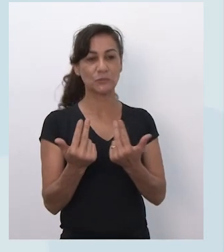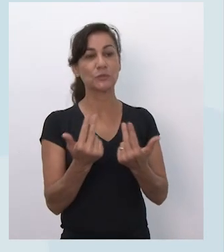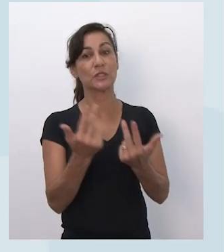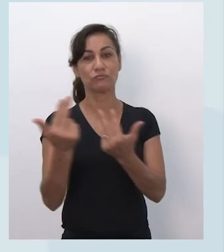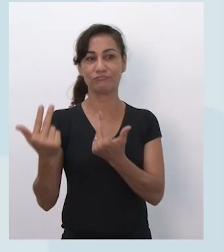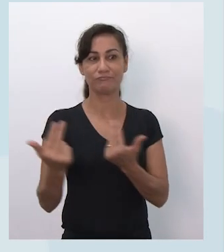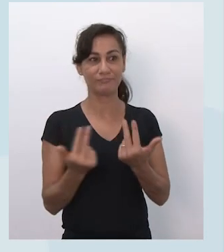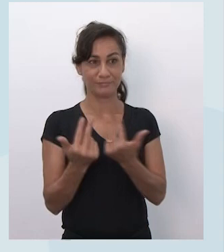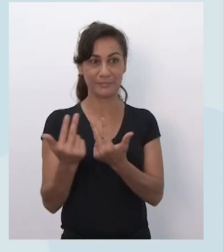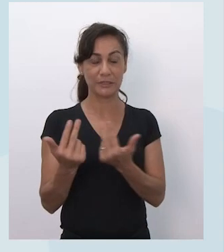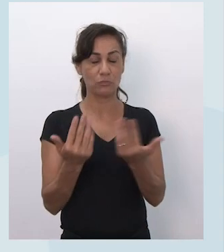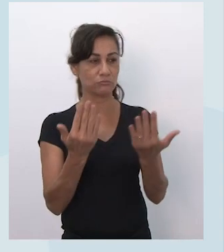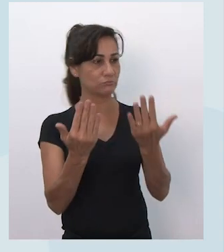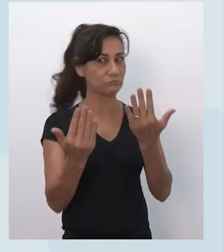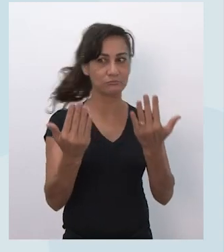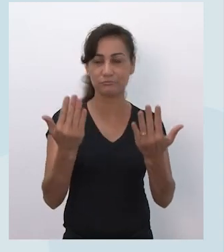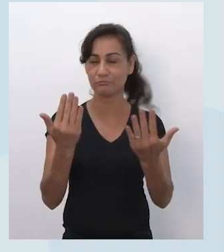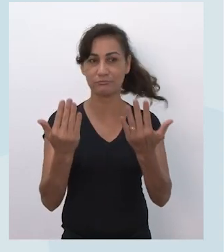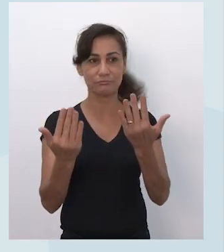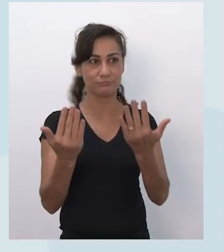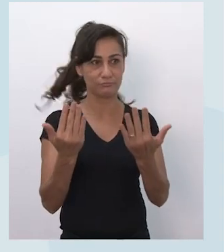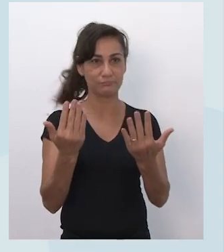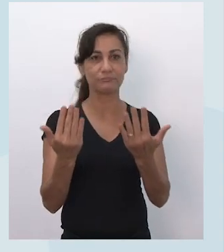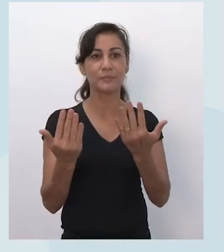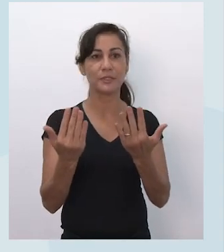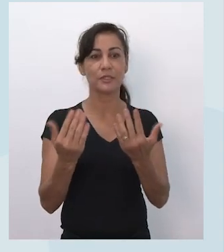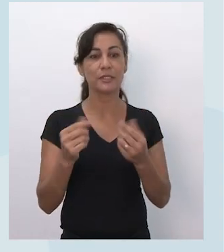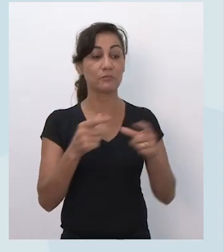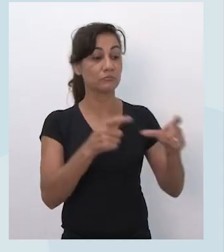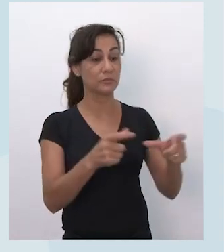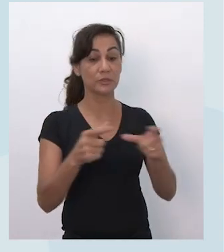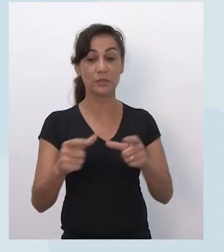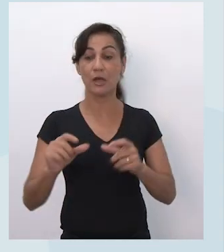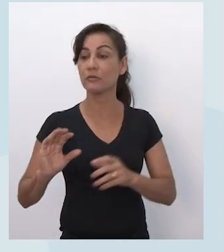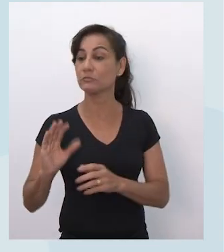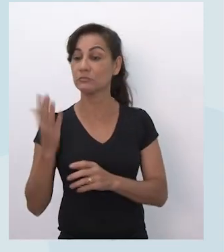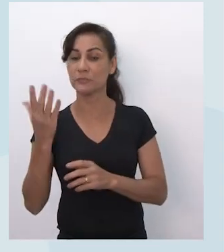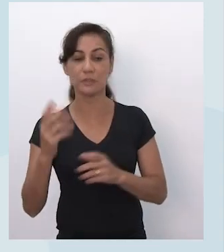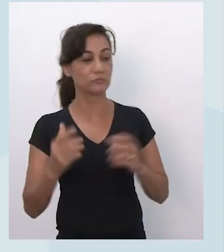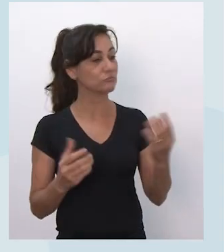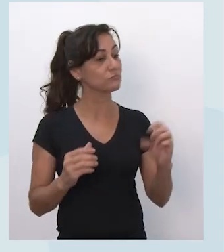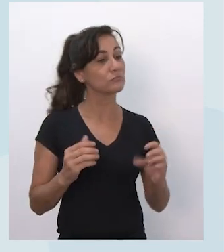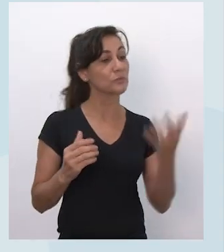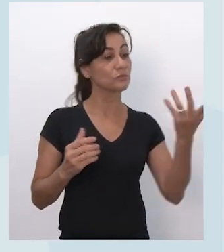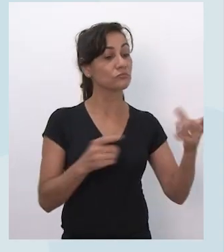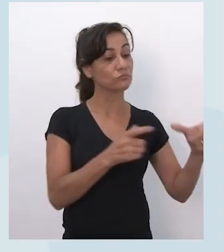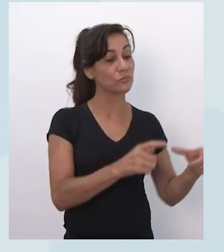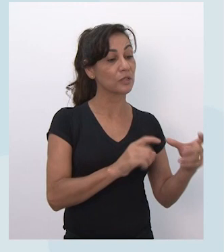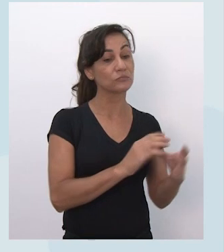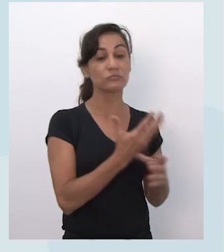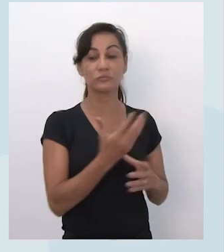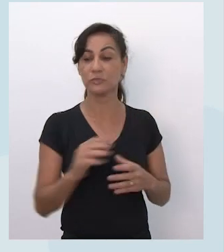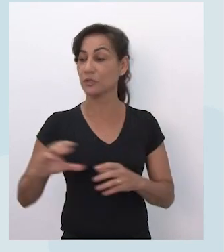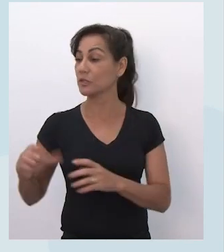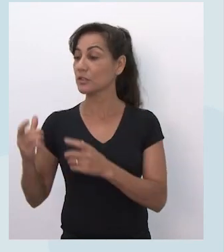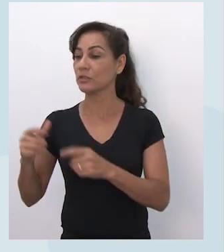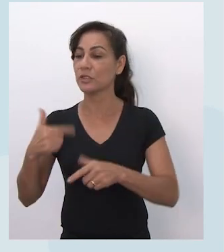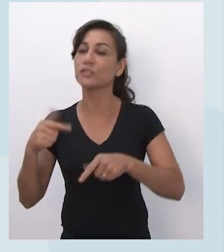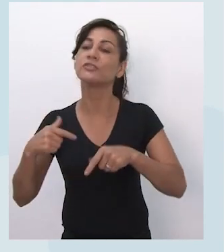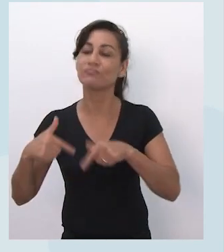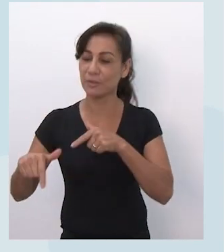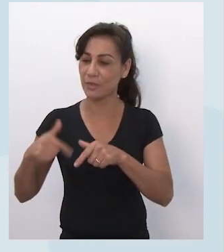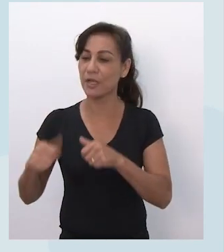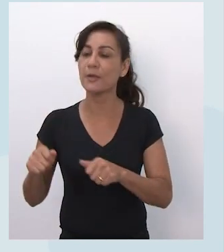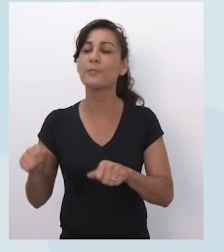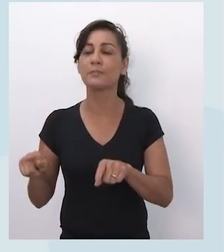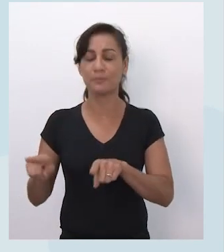lugares, observando aí as suas peculiaridades em cada lugar, certo? Então, isso a gente trabalha bastante aí com o estudante ao longo aí das